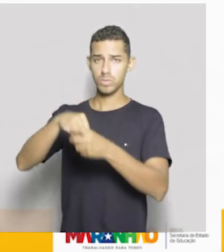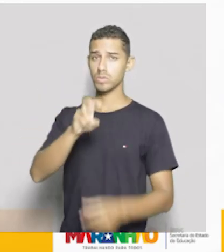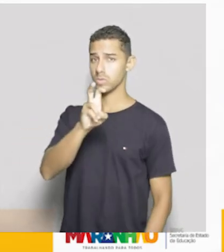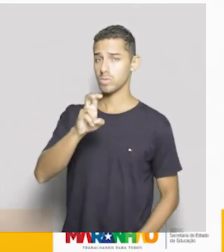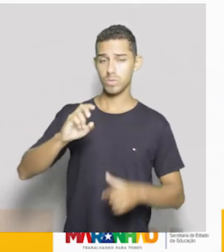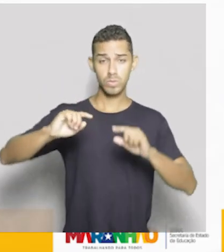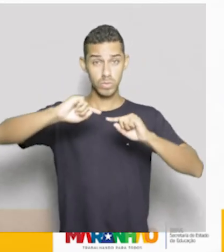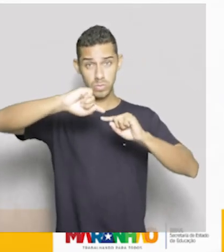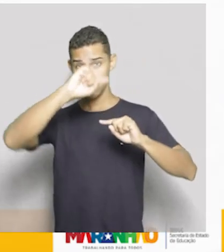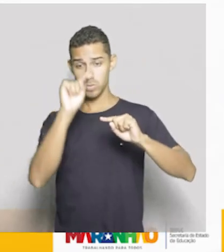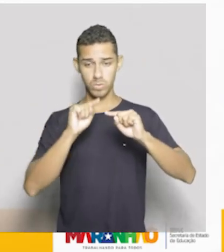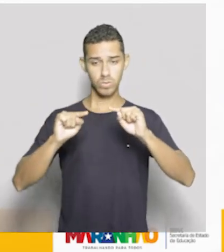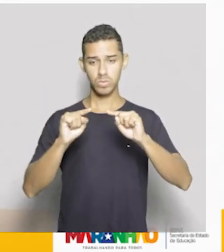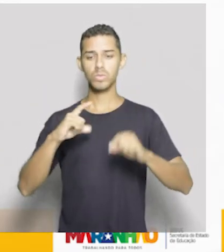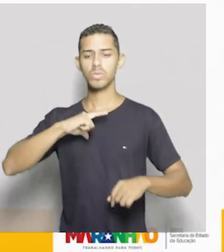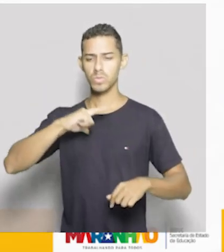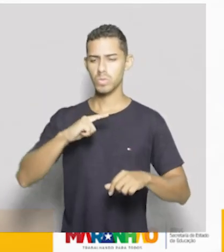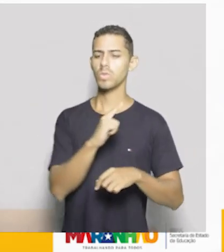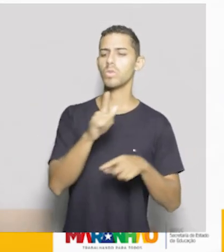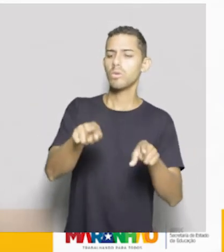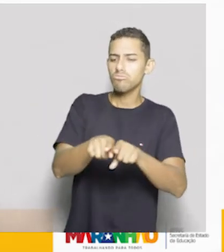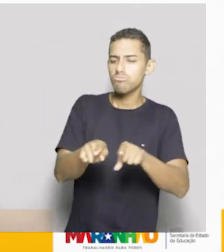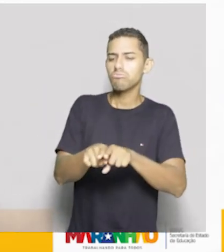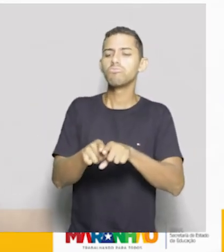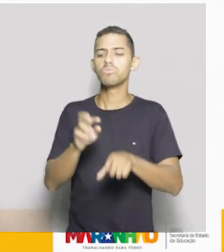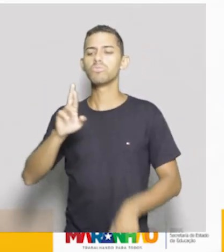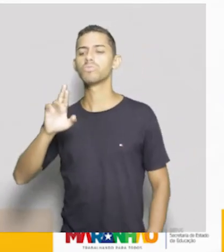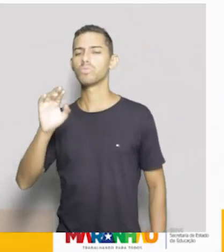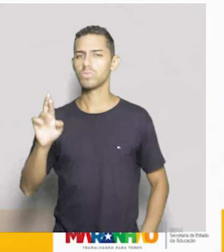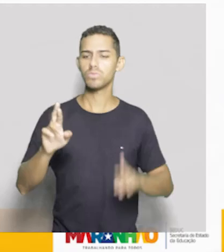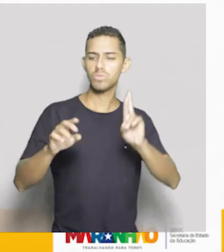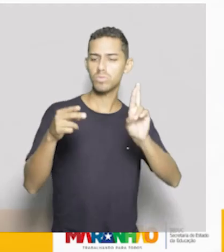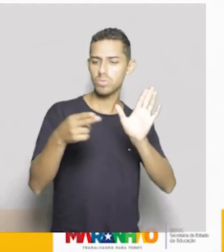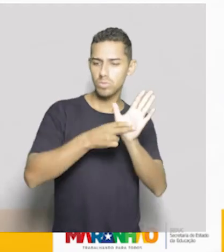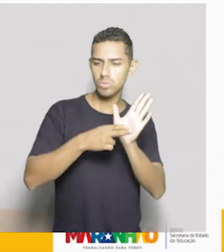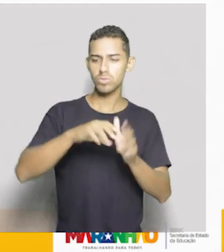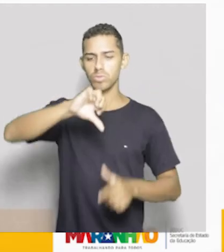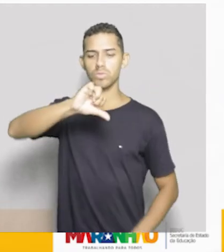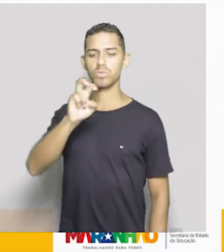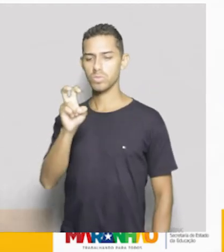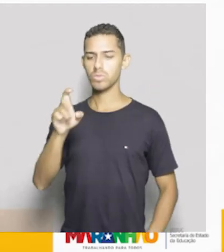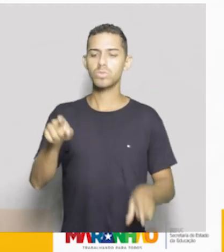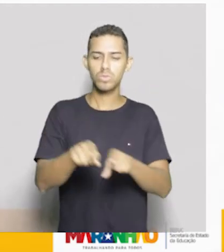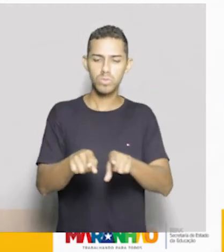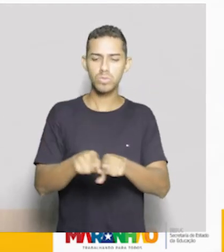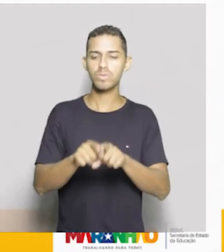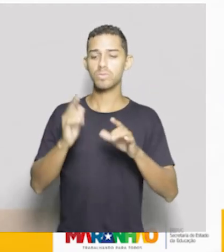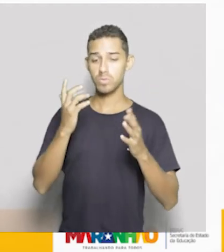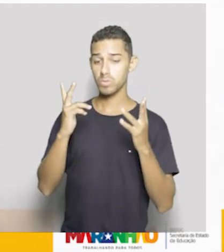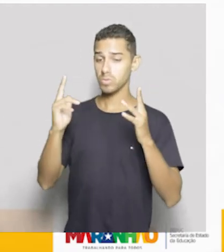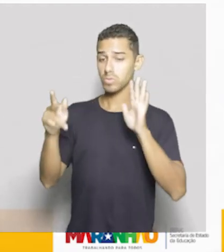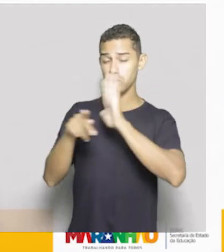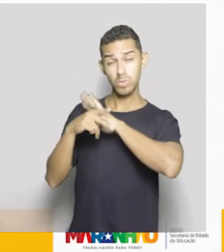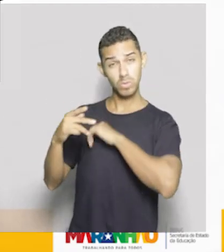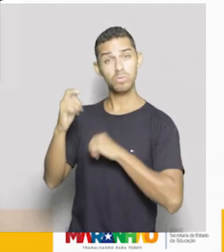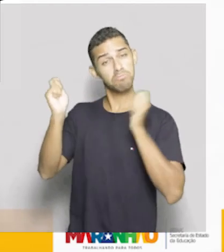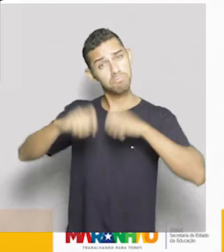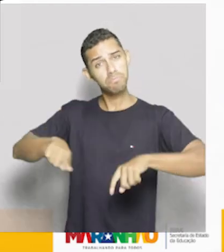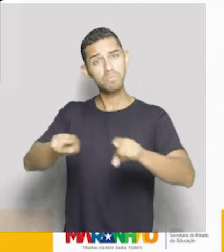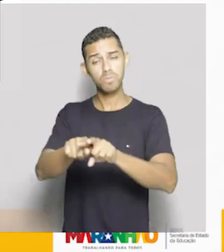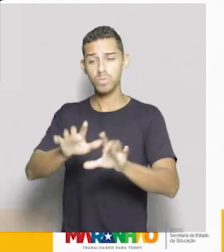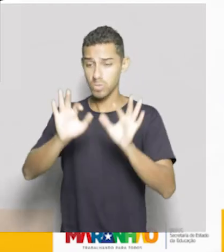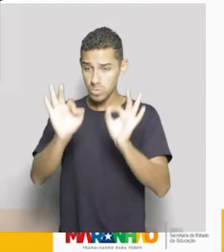resistência 95 ohms. Existe também um amperímetro e um voltímetro ideais. Dessa forma,